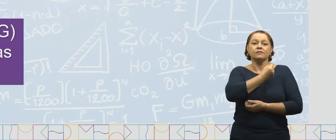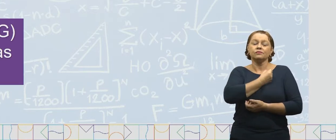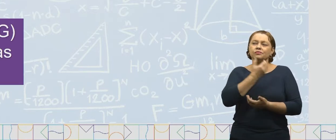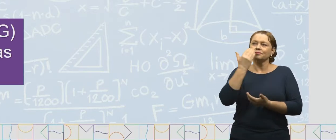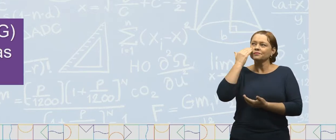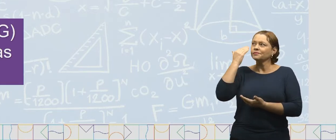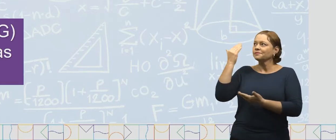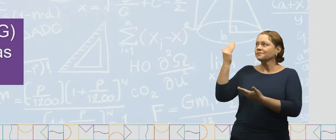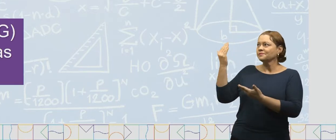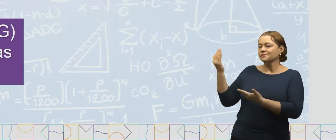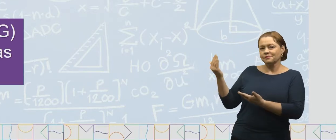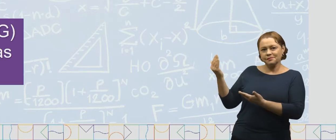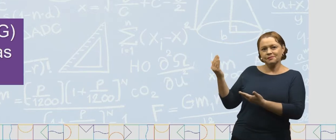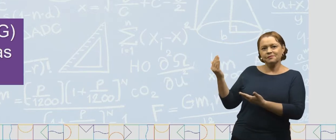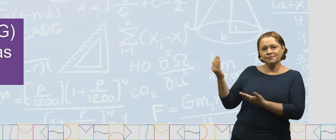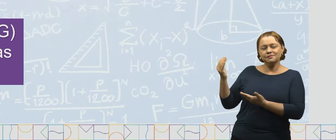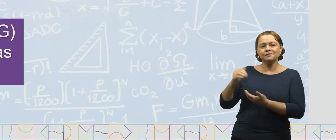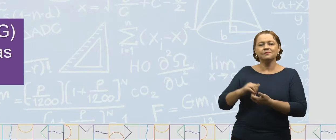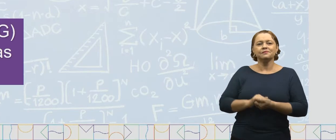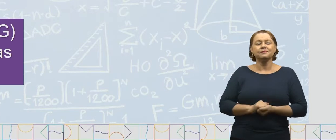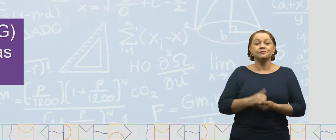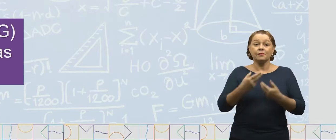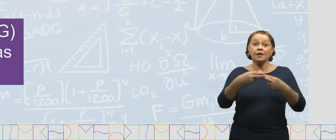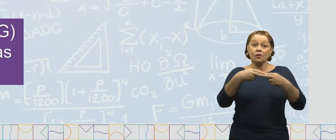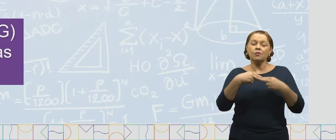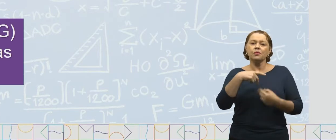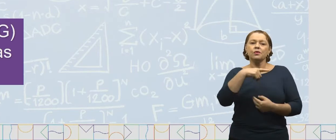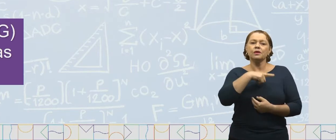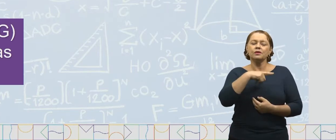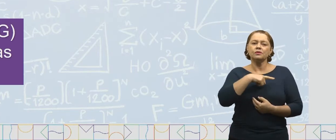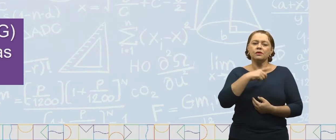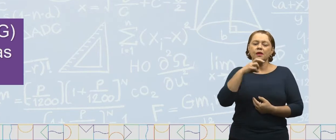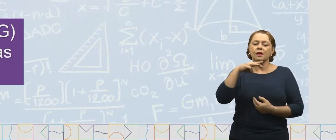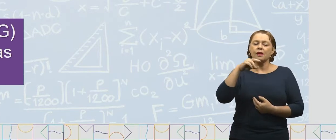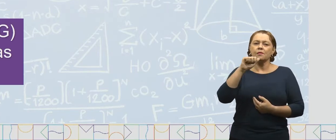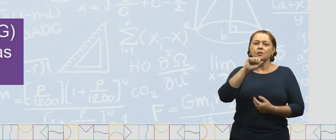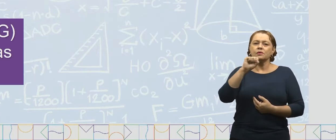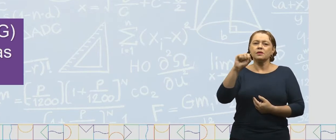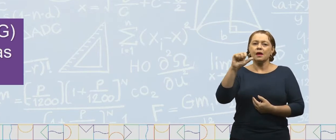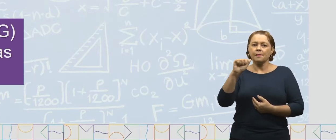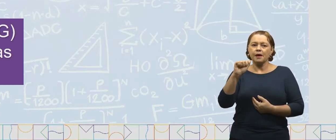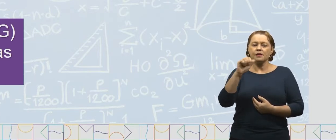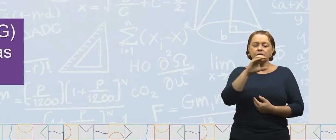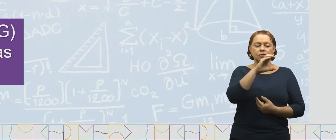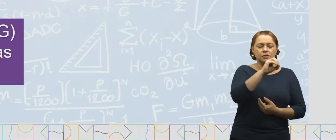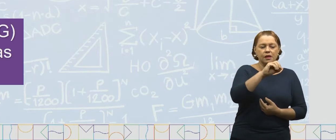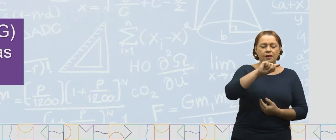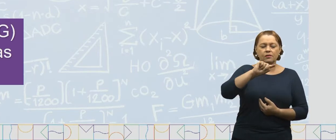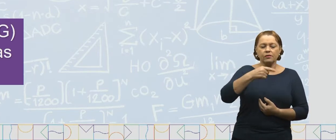forma que apareceu aí. Com isso, temos agora a massa de